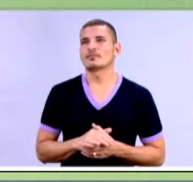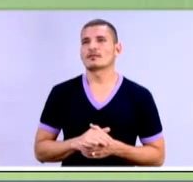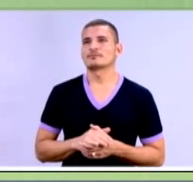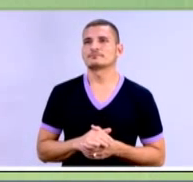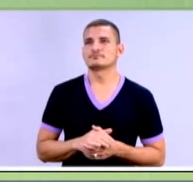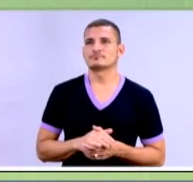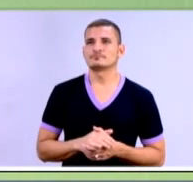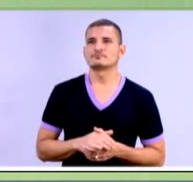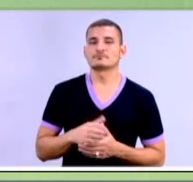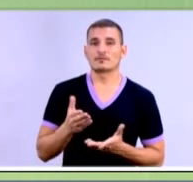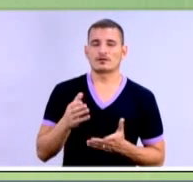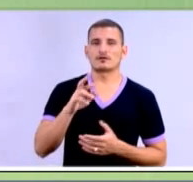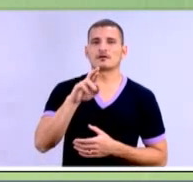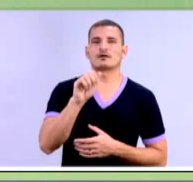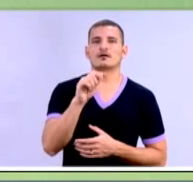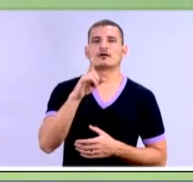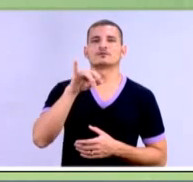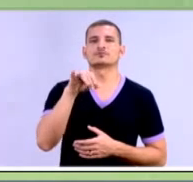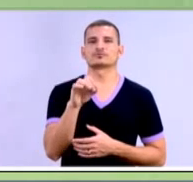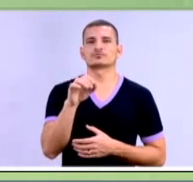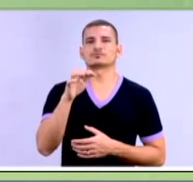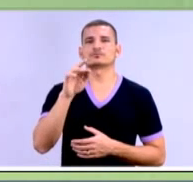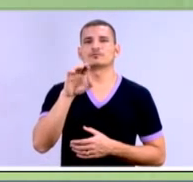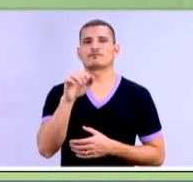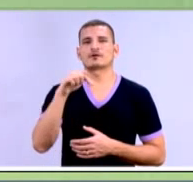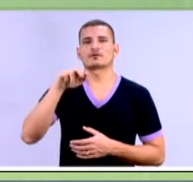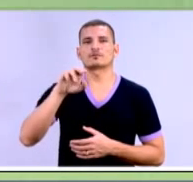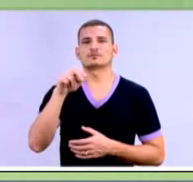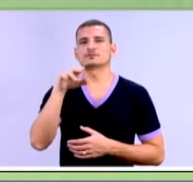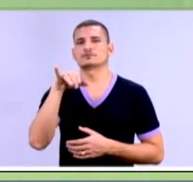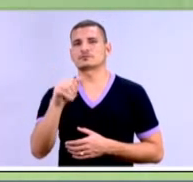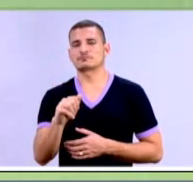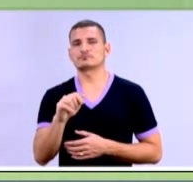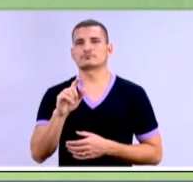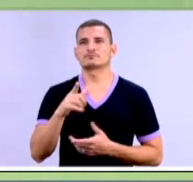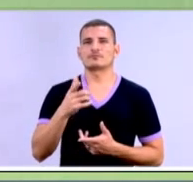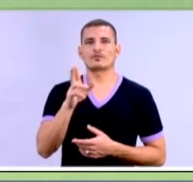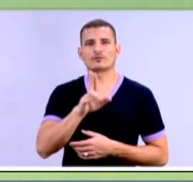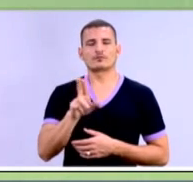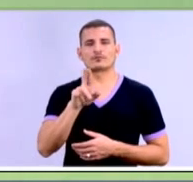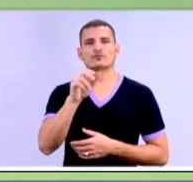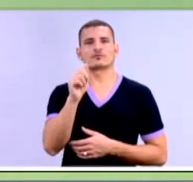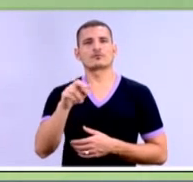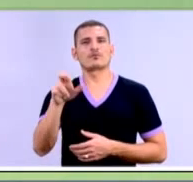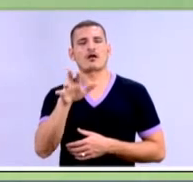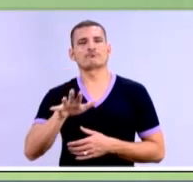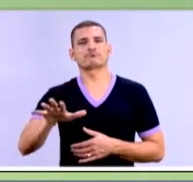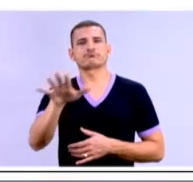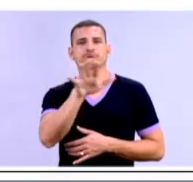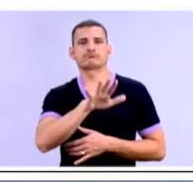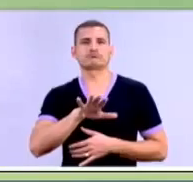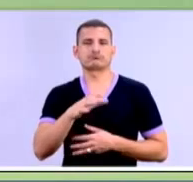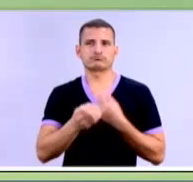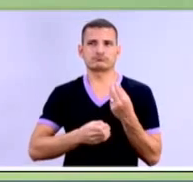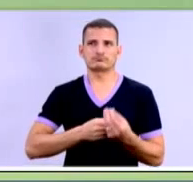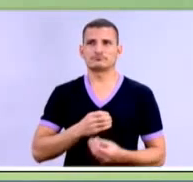da radiofrequência. Ela utiliza o ar, ou a atmosfera, ou o espaço, por exemplo, como um meio físico.